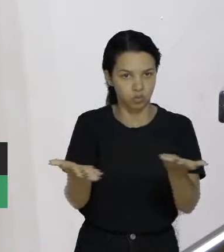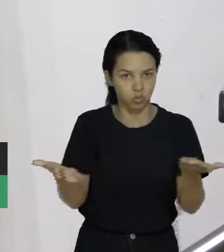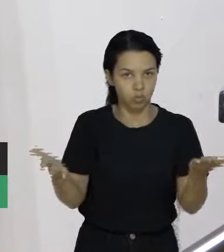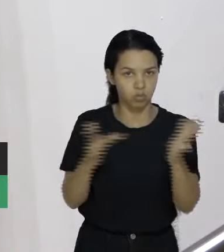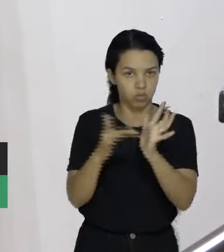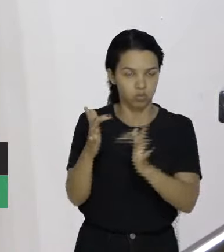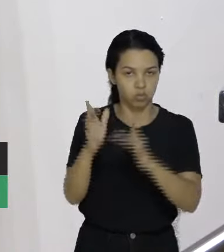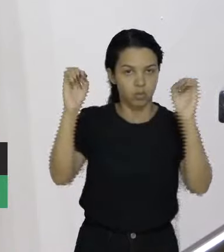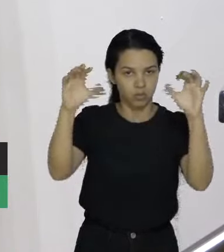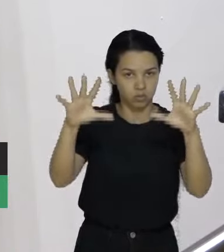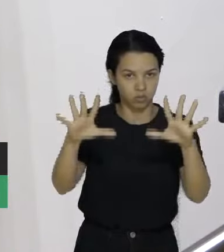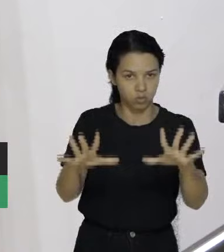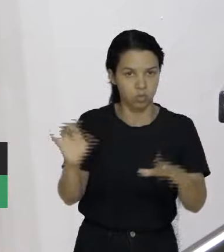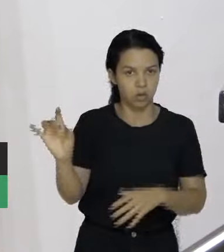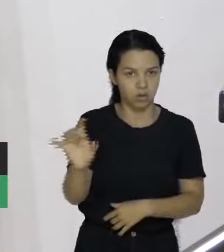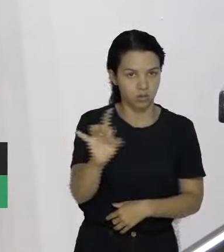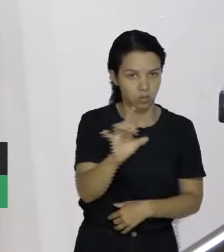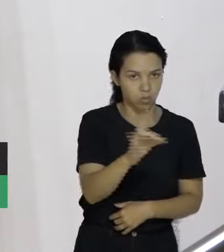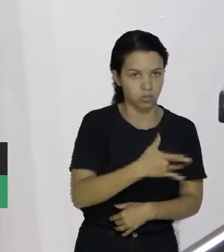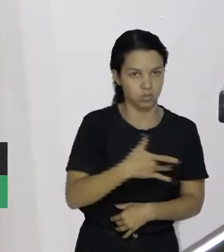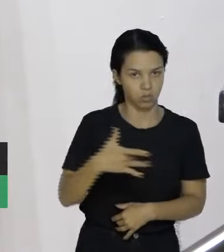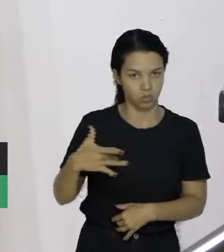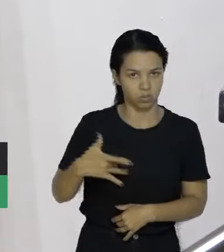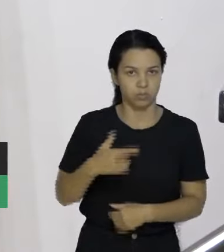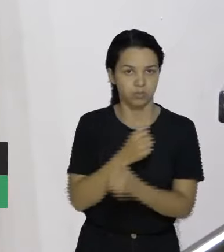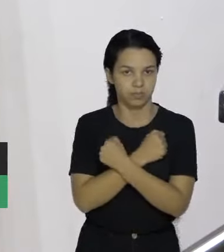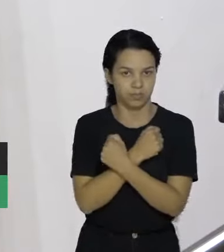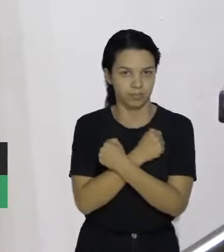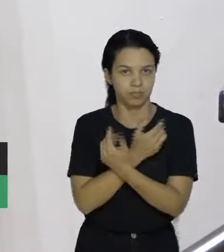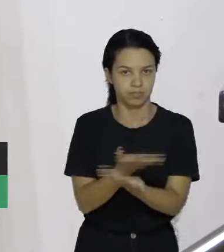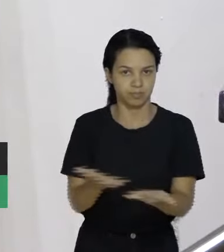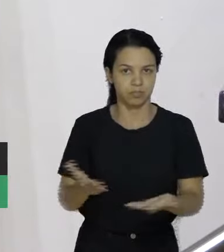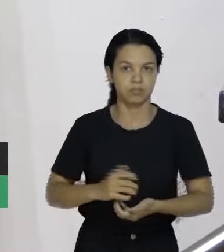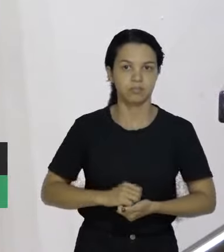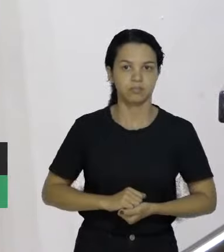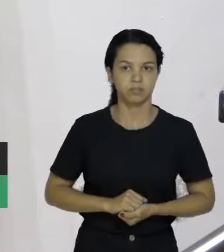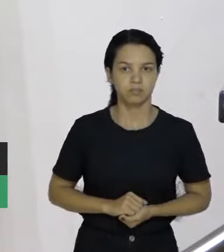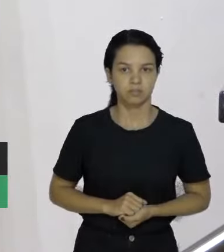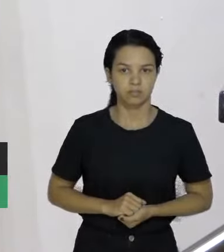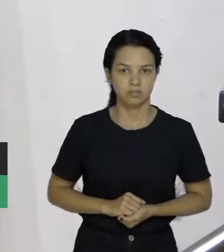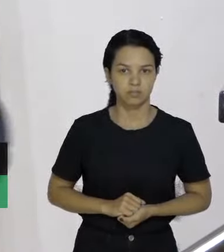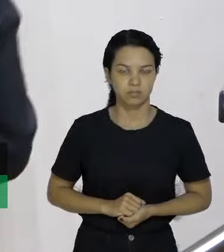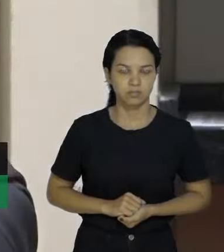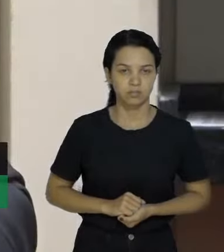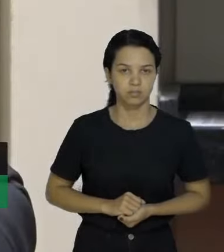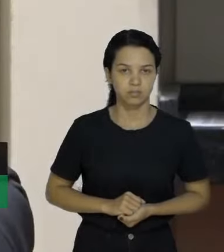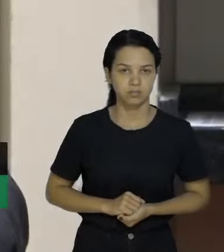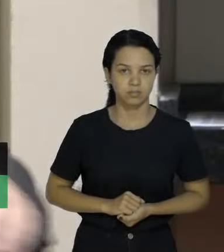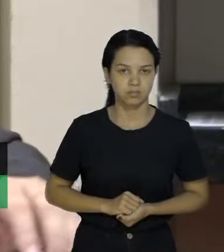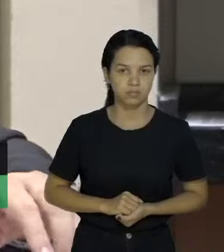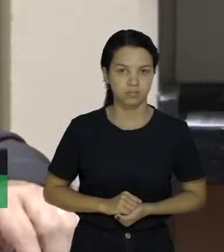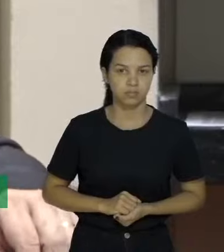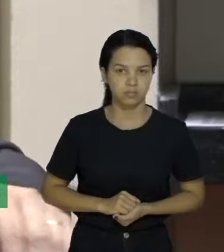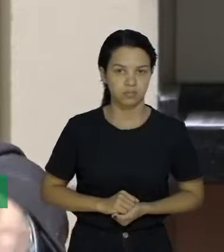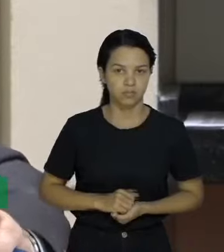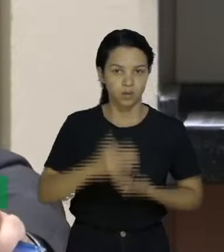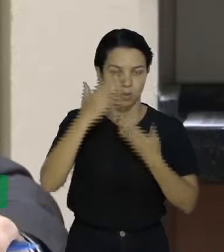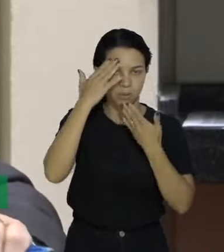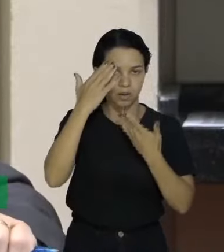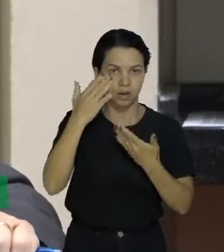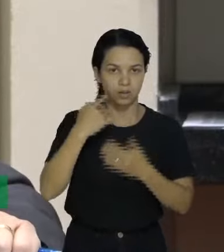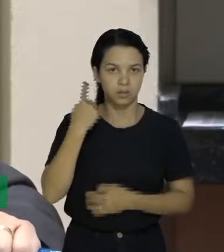com muita saúde um grande abraço a todos Obrigado Deputado Parabéns